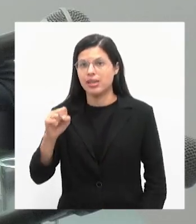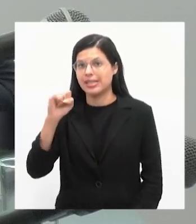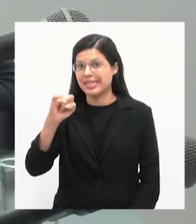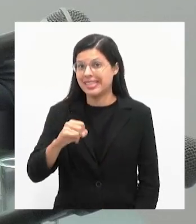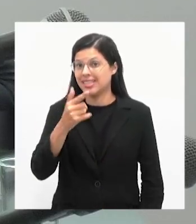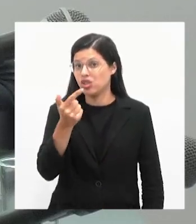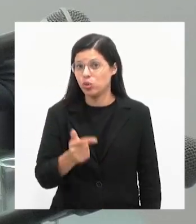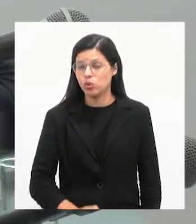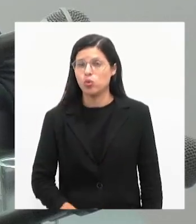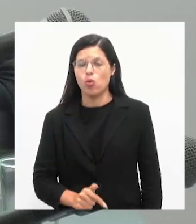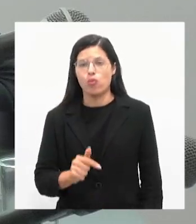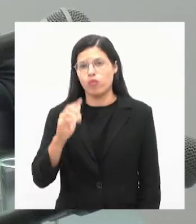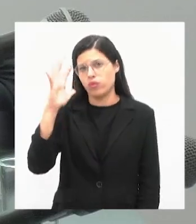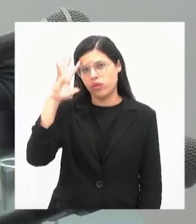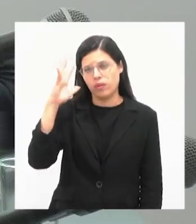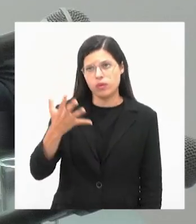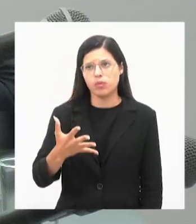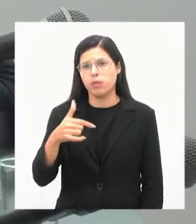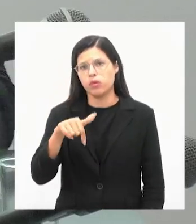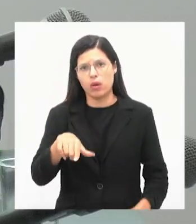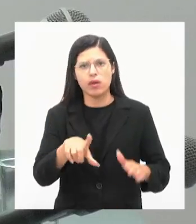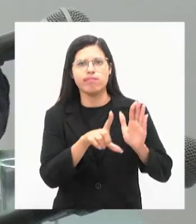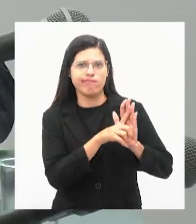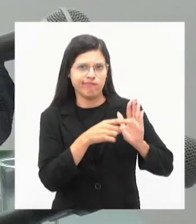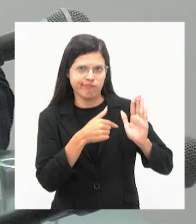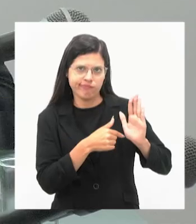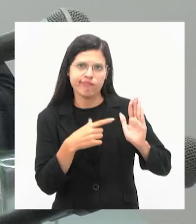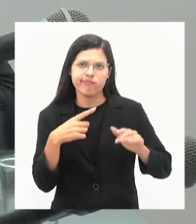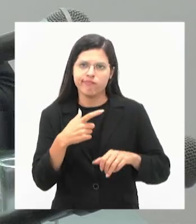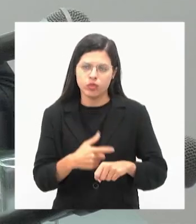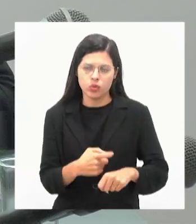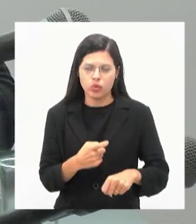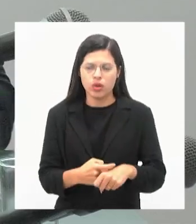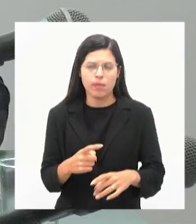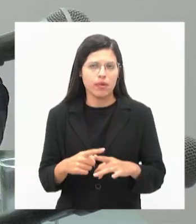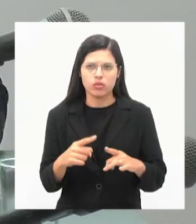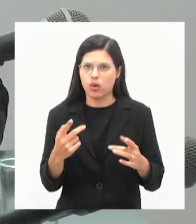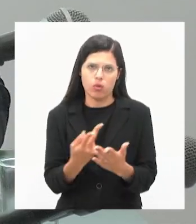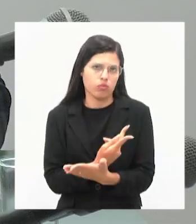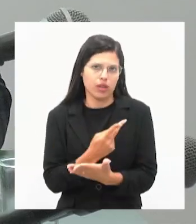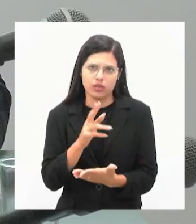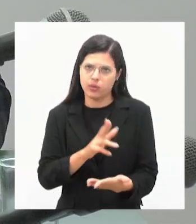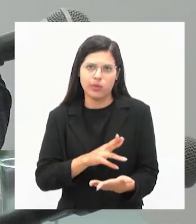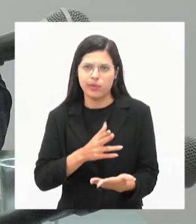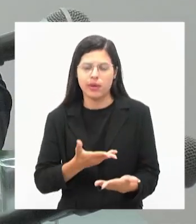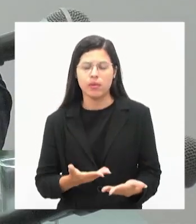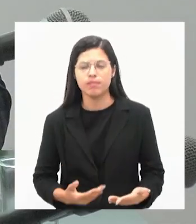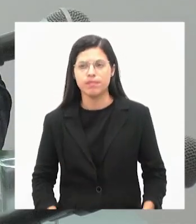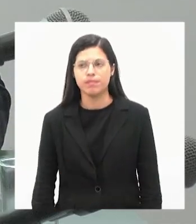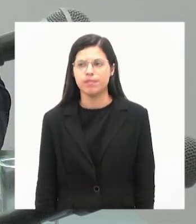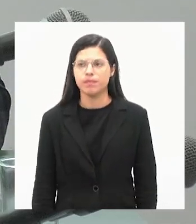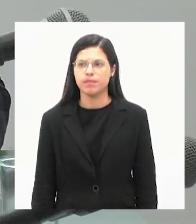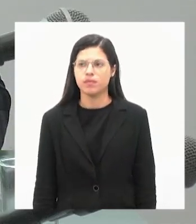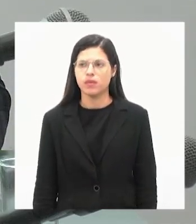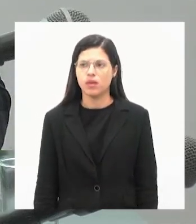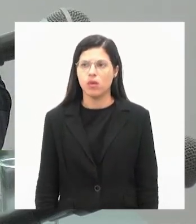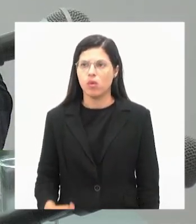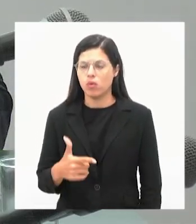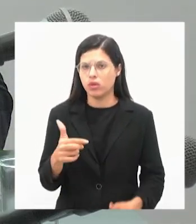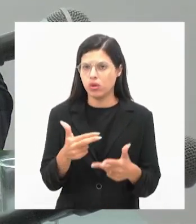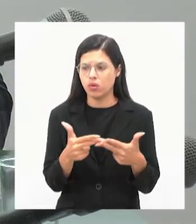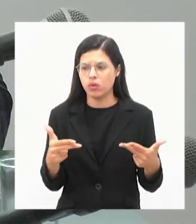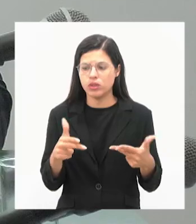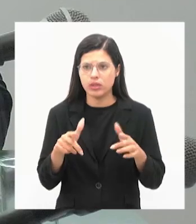não tiver resolvido, aí é o rigor da lei. Só que o que acontece não é isso. E o outro ponto é que essas operações de segurança, e a